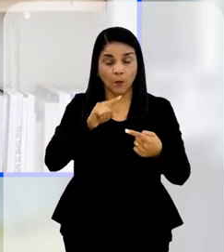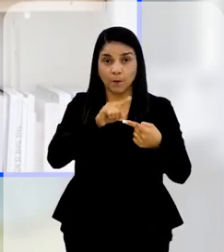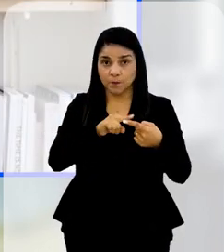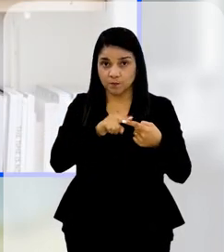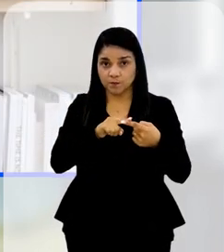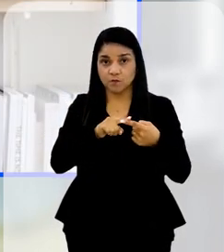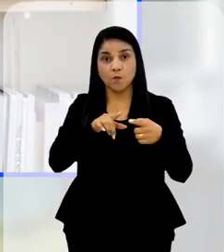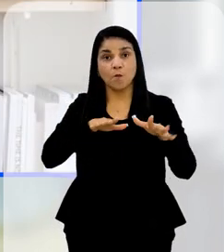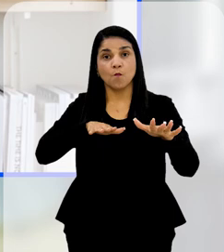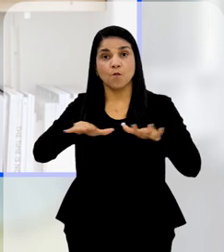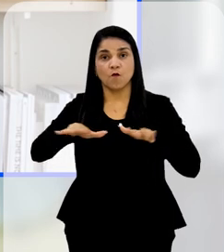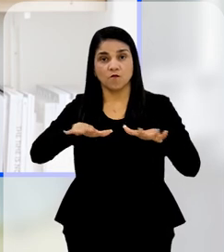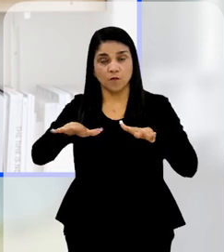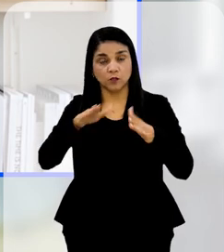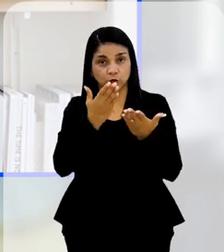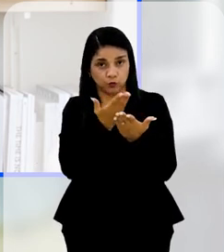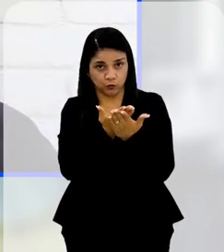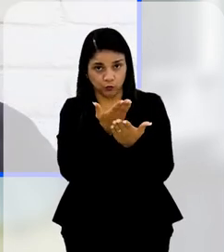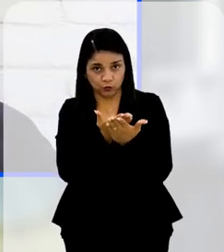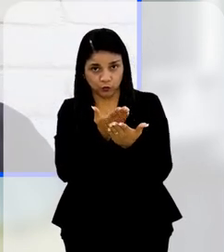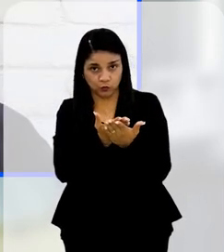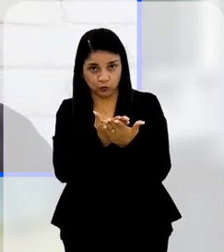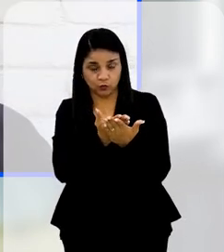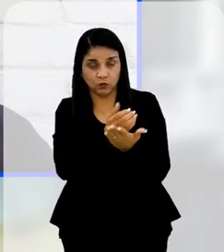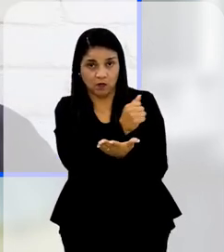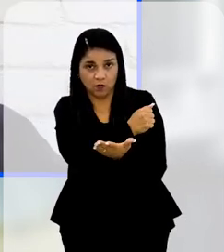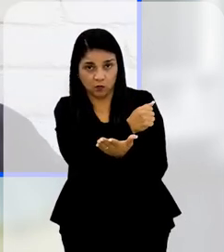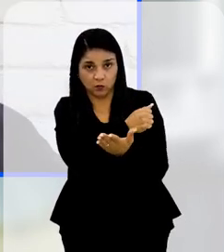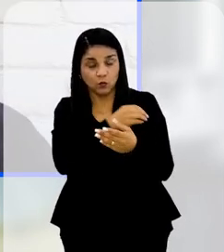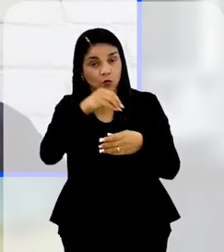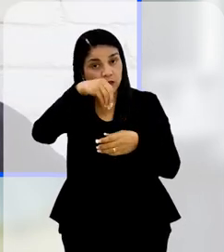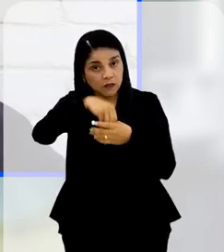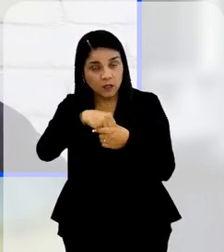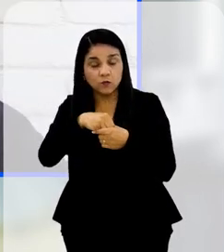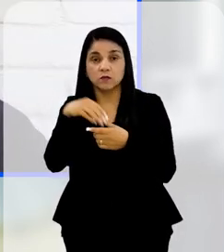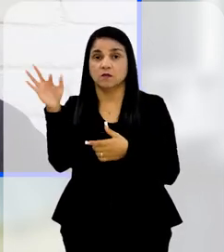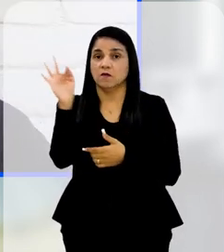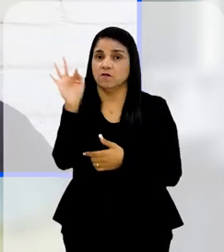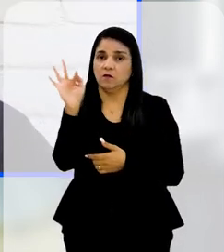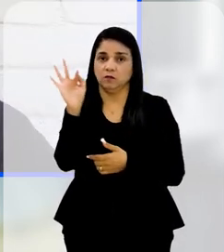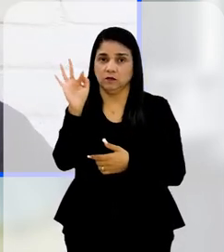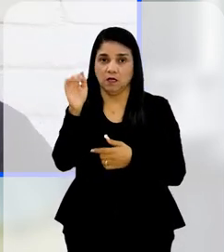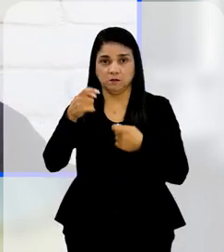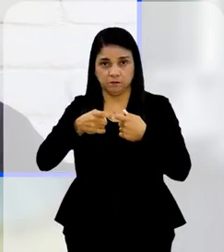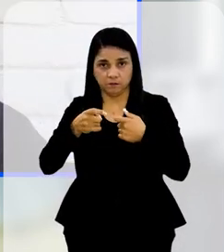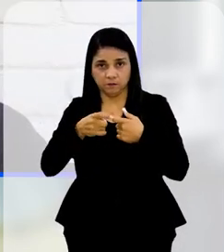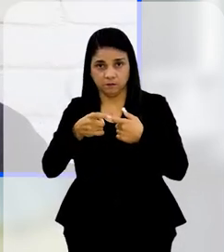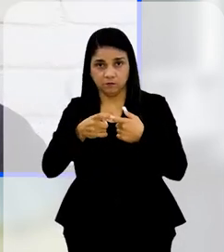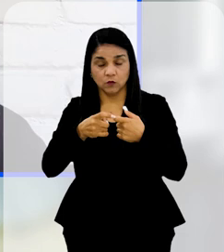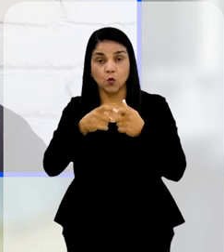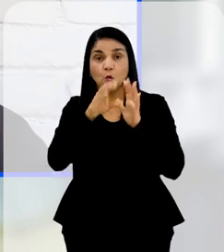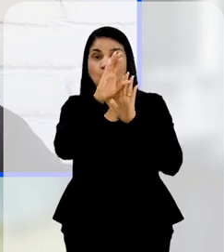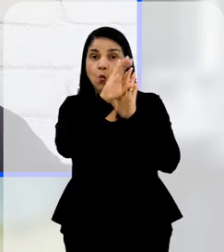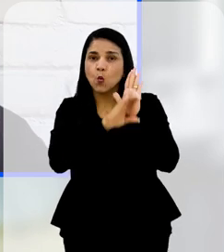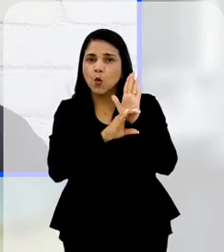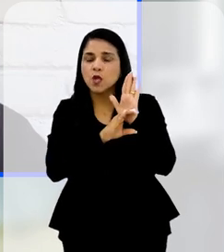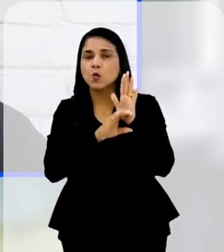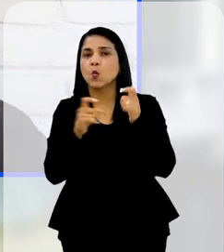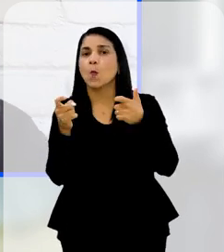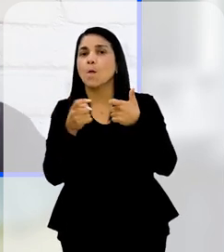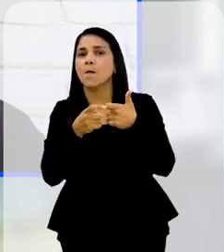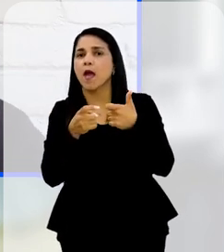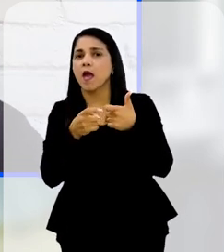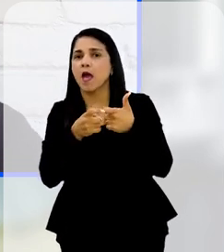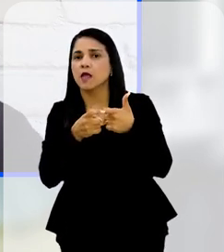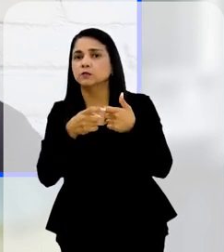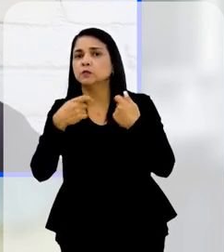de Medicina, discutindo a questão da adequação do currículo médico às necessidades da população.